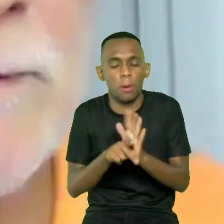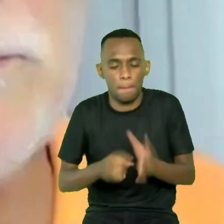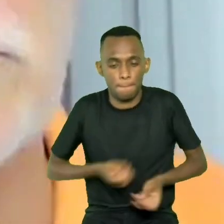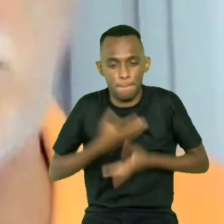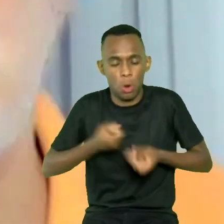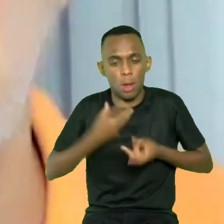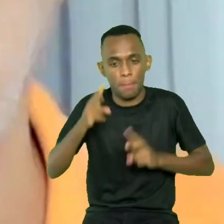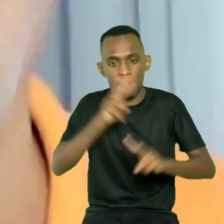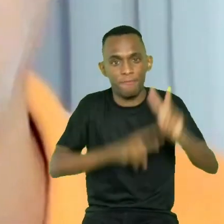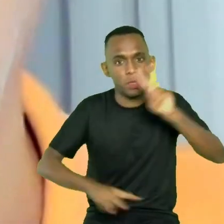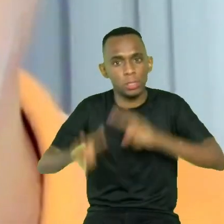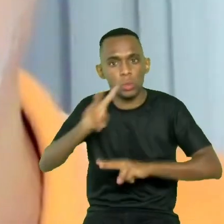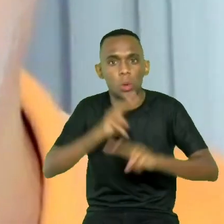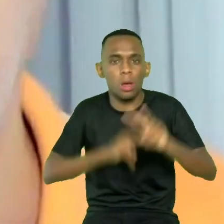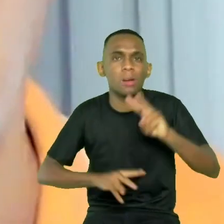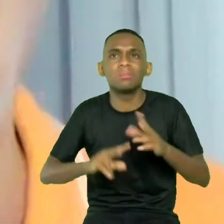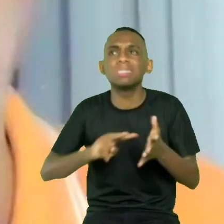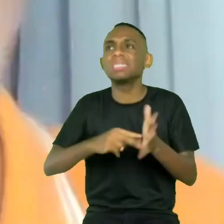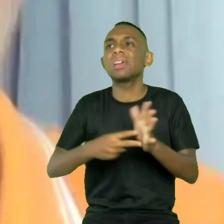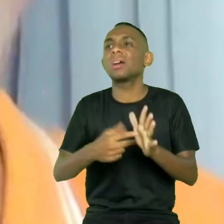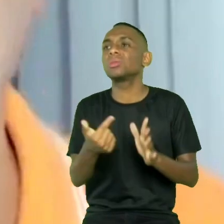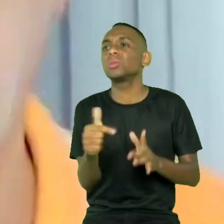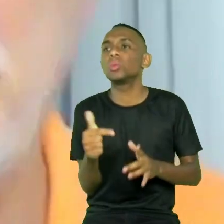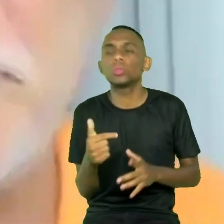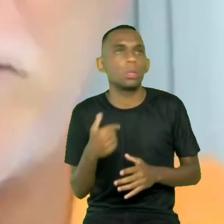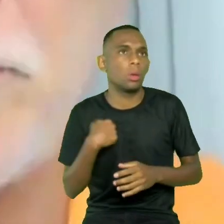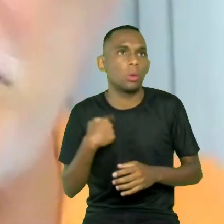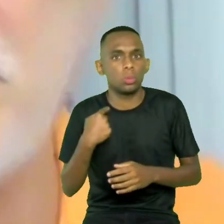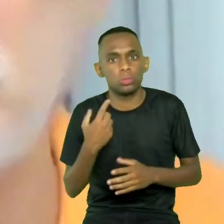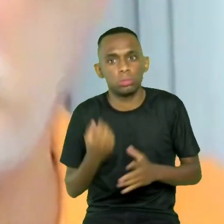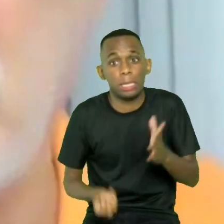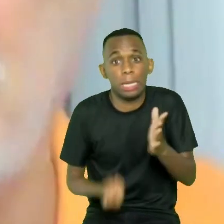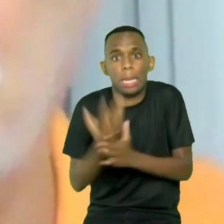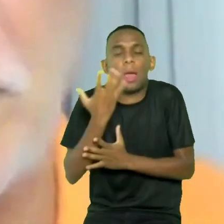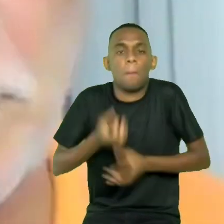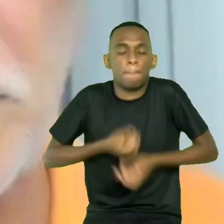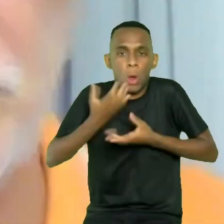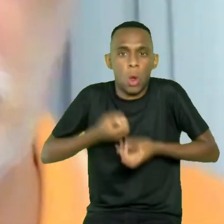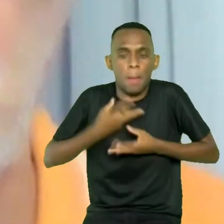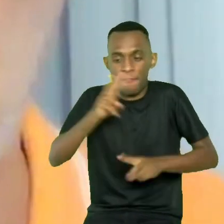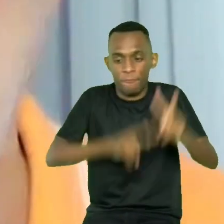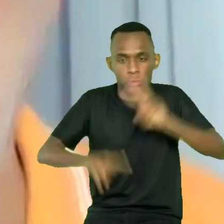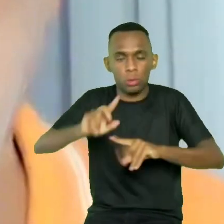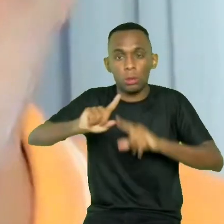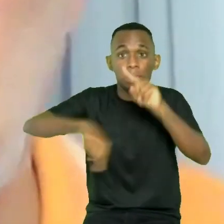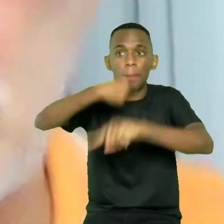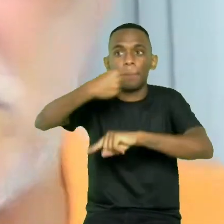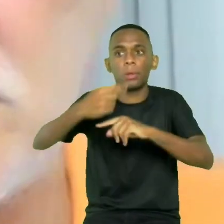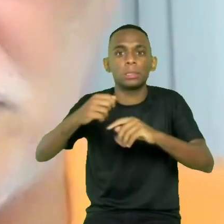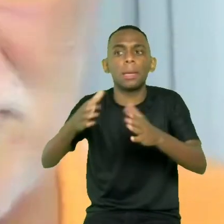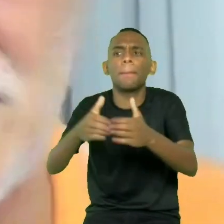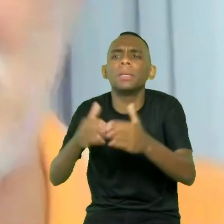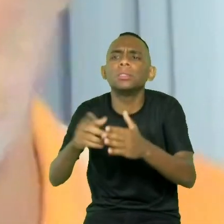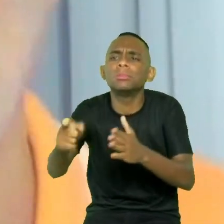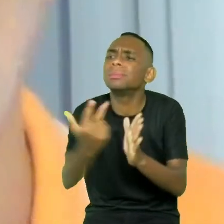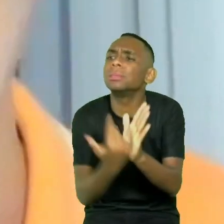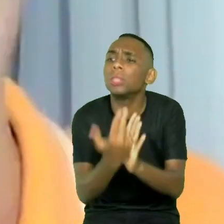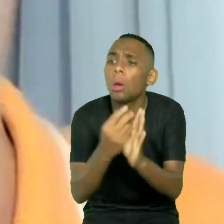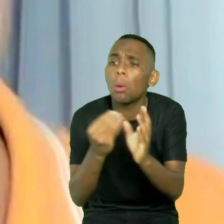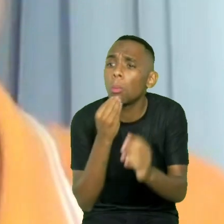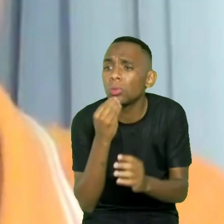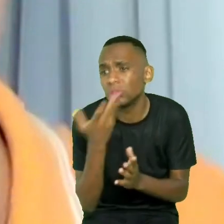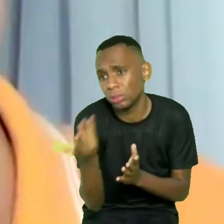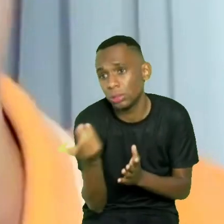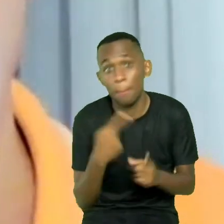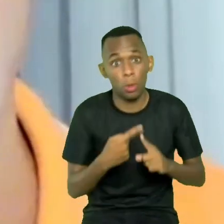Não fazia sentido eu criar um poema visual e pedir alguém para ilustrar, porque o poema visual já é uma ilustração.